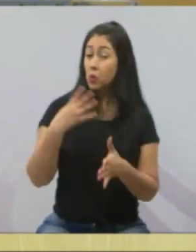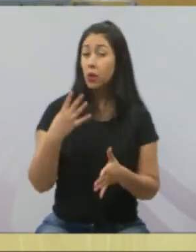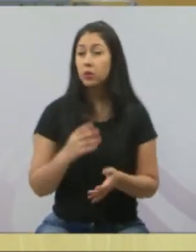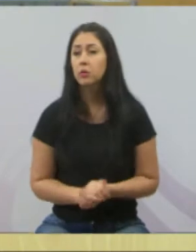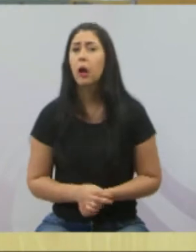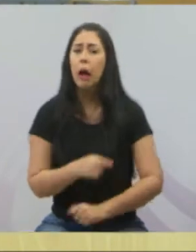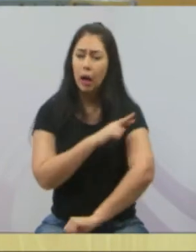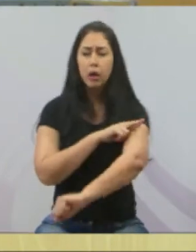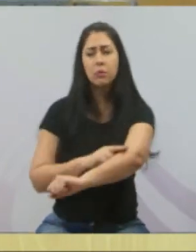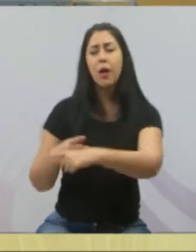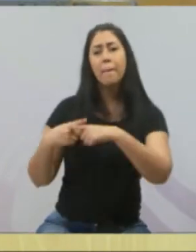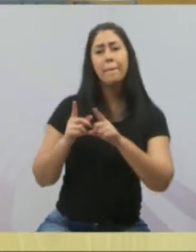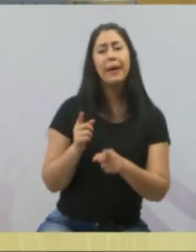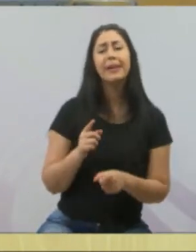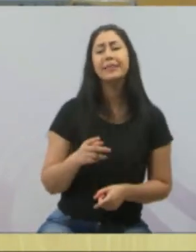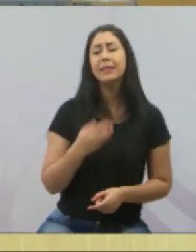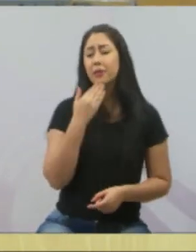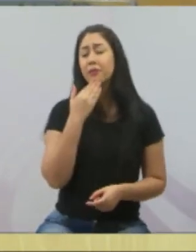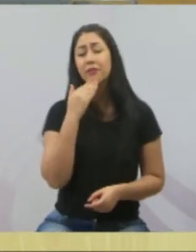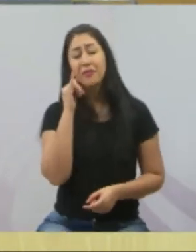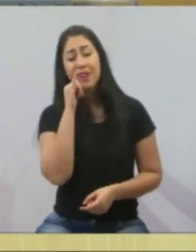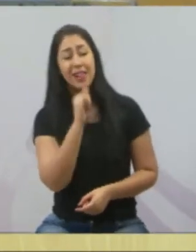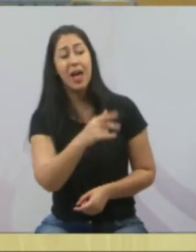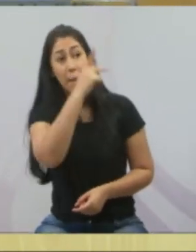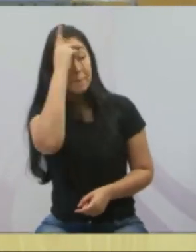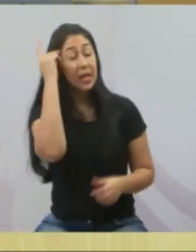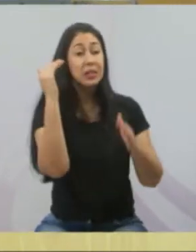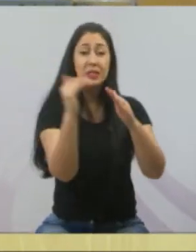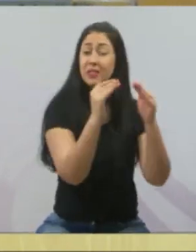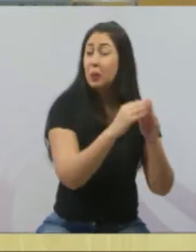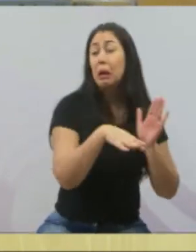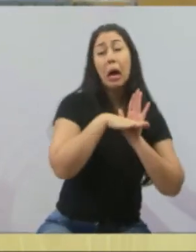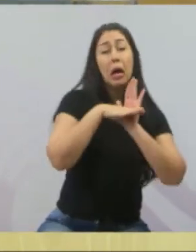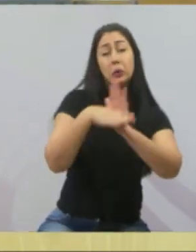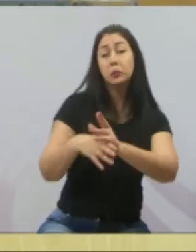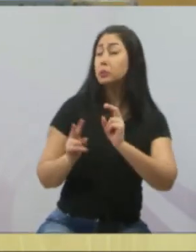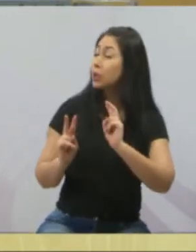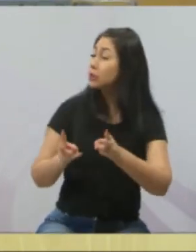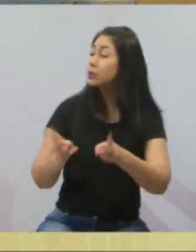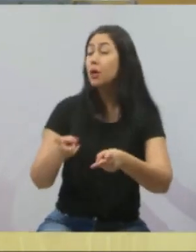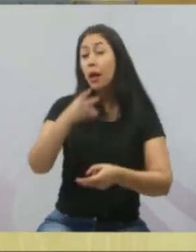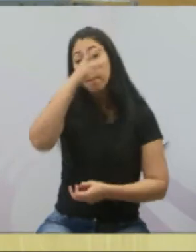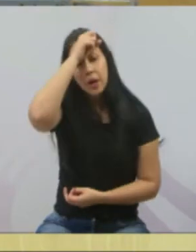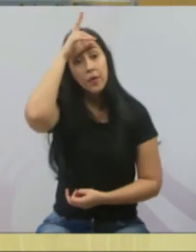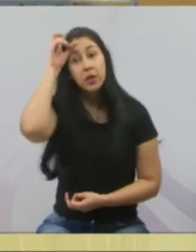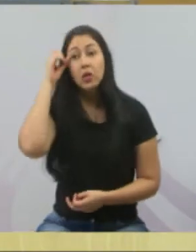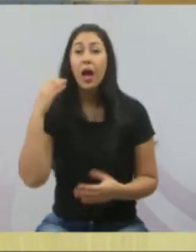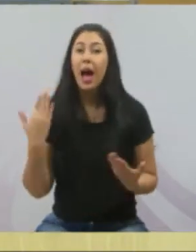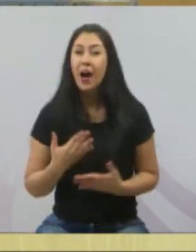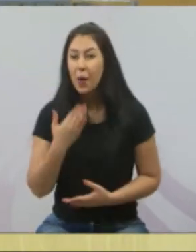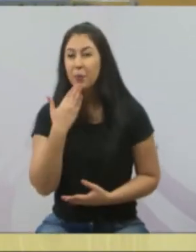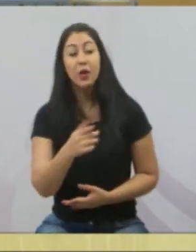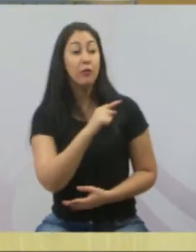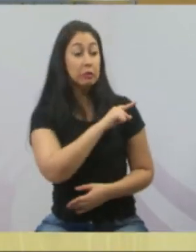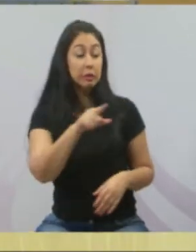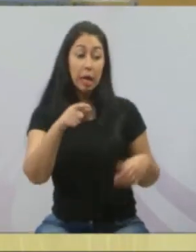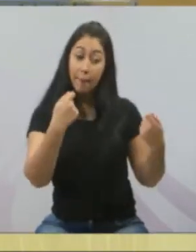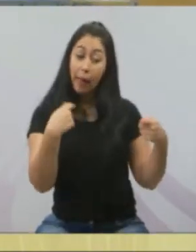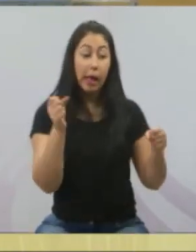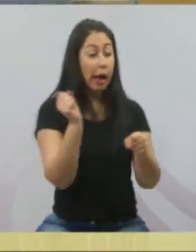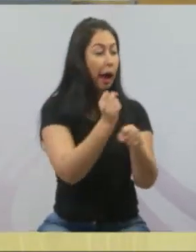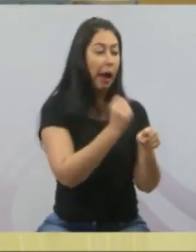vírus e febre amarela, requeremos ao excelentíssimo senhor presidente desta casa, ouvido e aprovado pelo egrégio plenário, cumpridas as formalidades regimentais, seja encaminhado